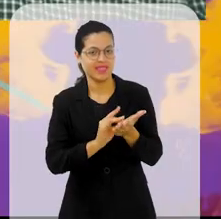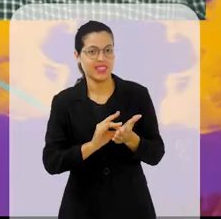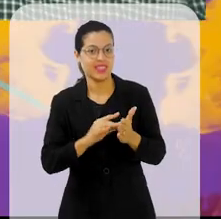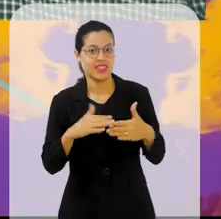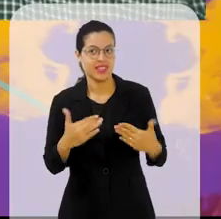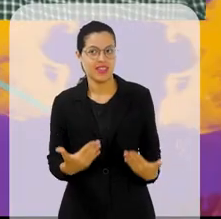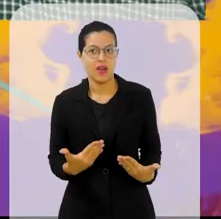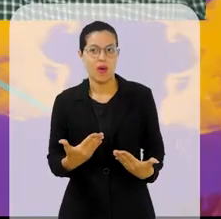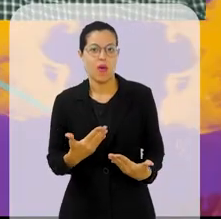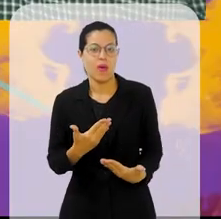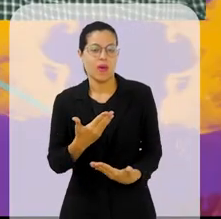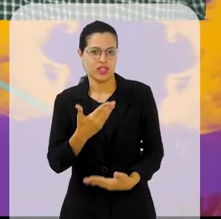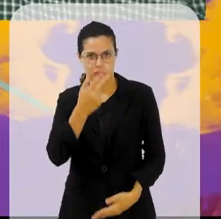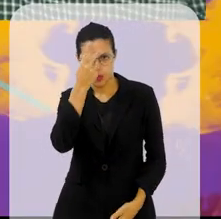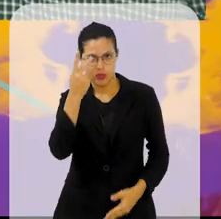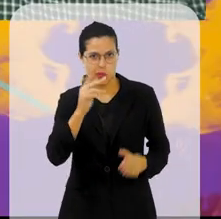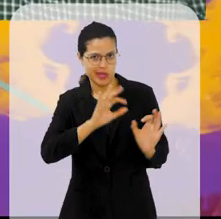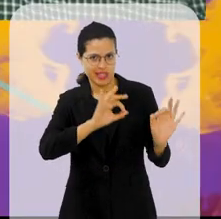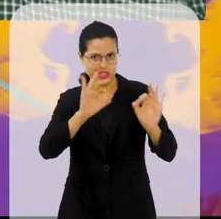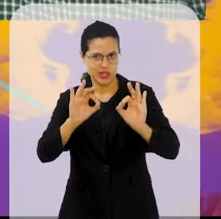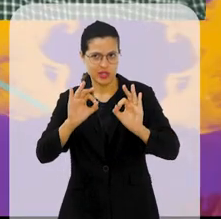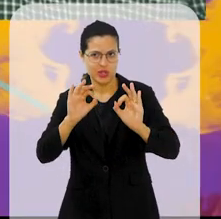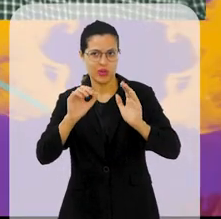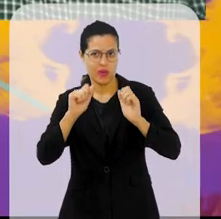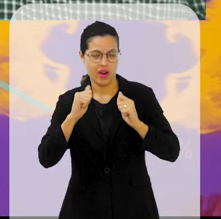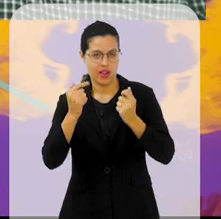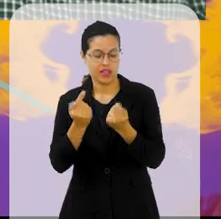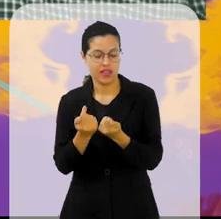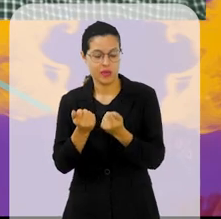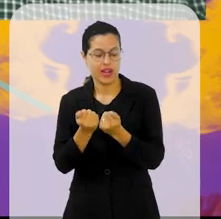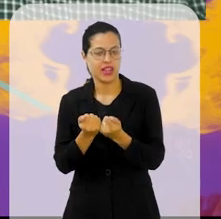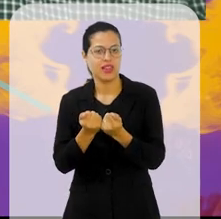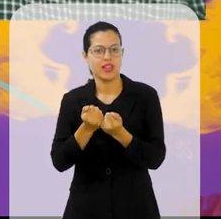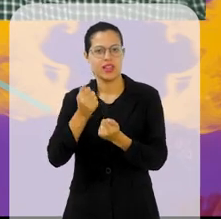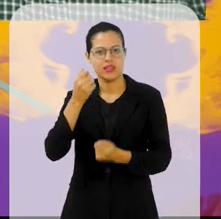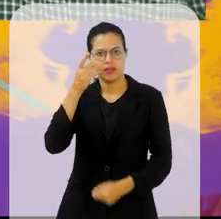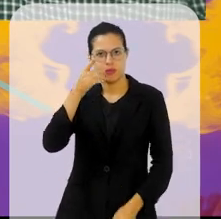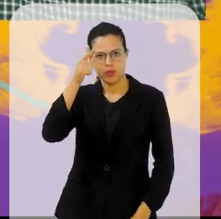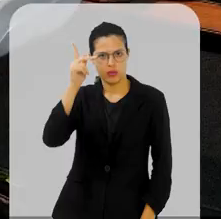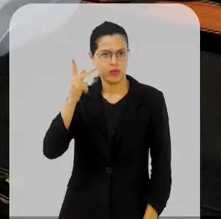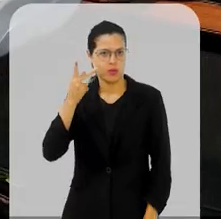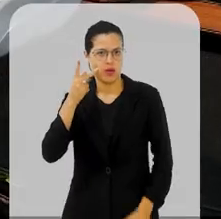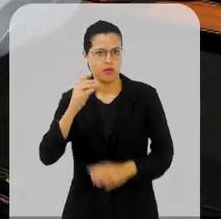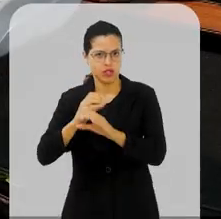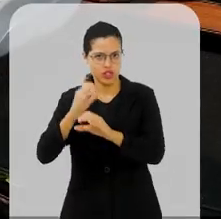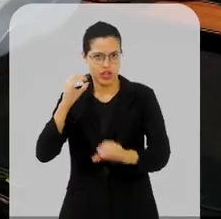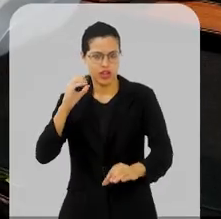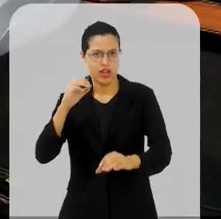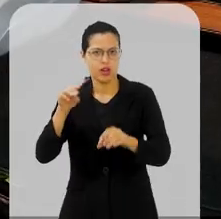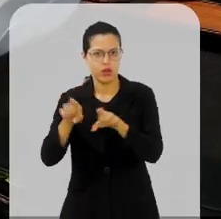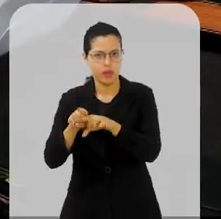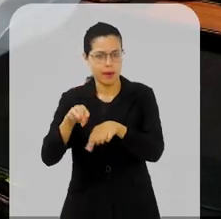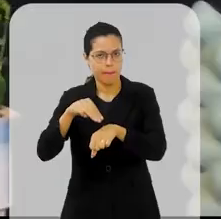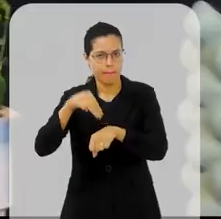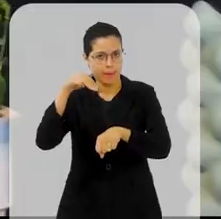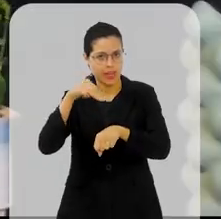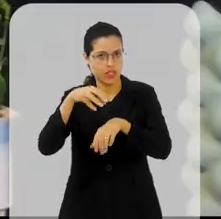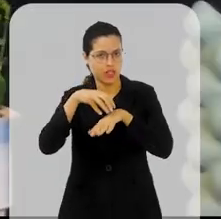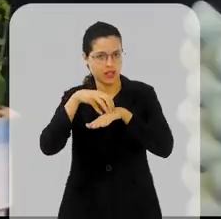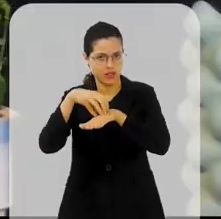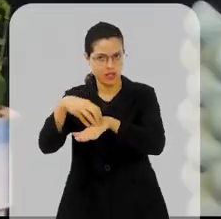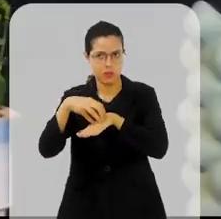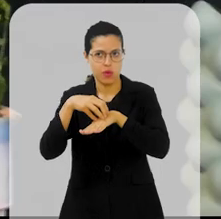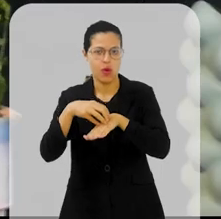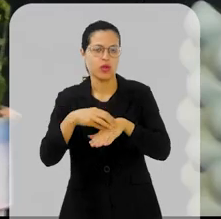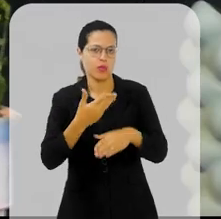Bem, para os amigos aqui do Arena Esportiva, o deputado Luiz Paulo, que é engenheiro civil, mestre em transportes, o Wagner